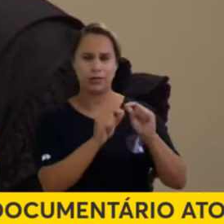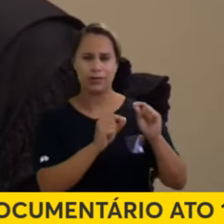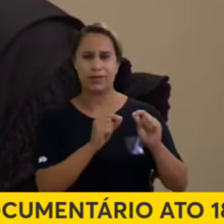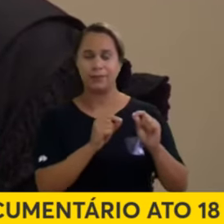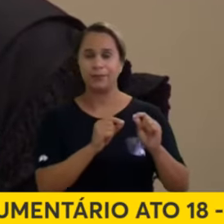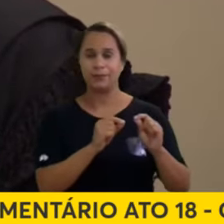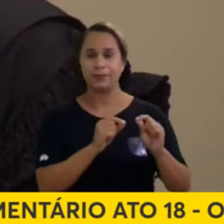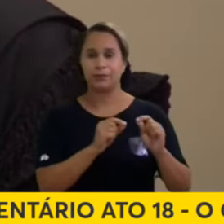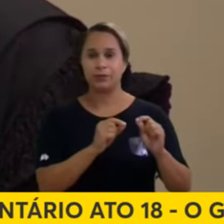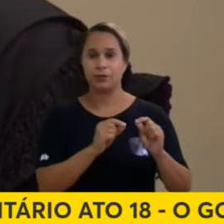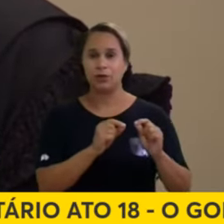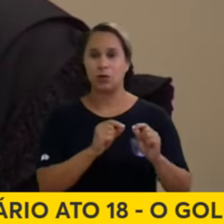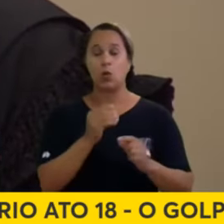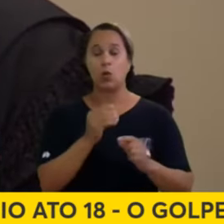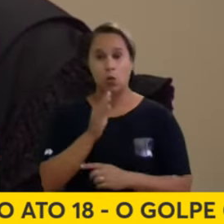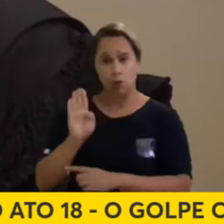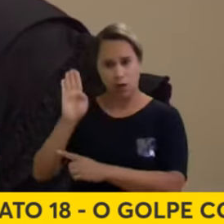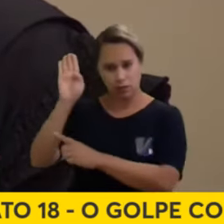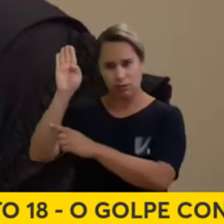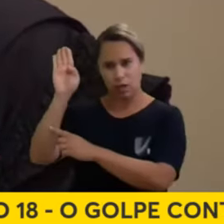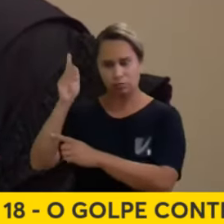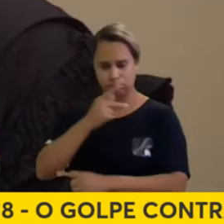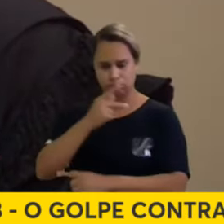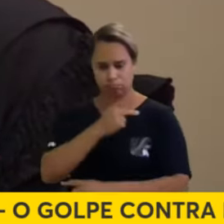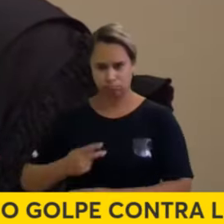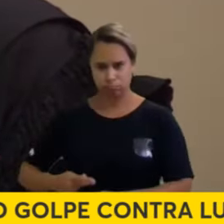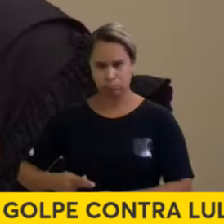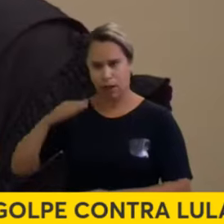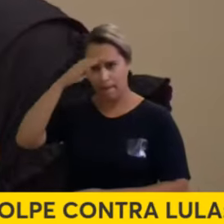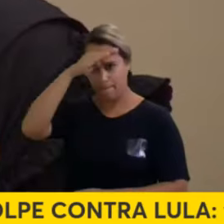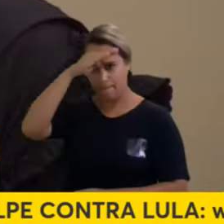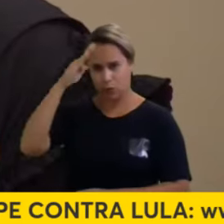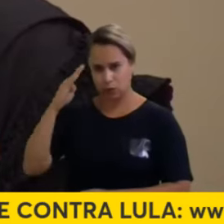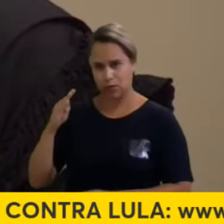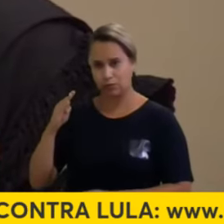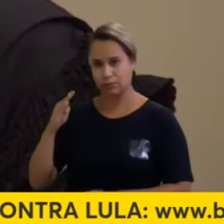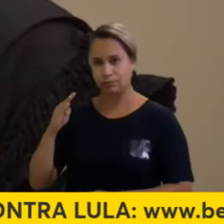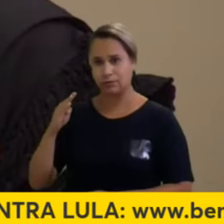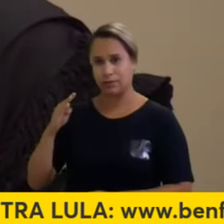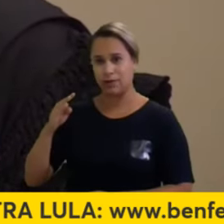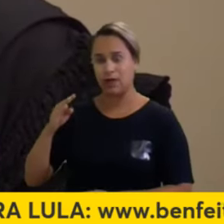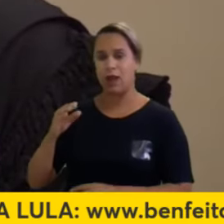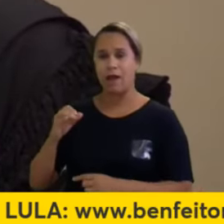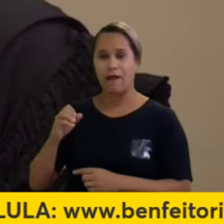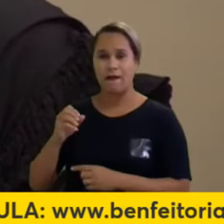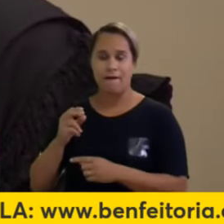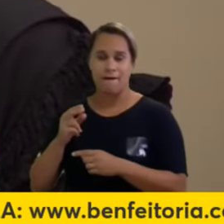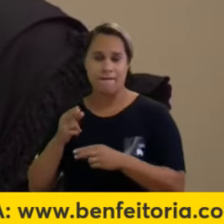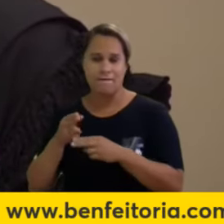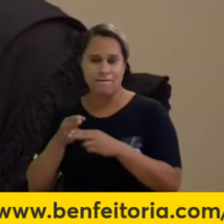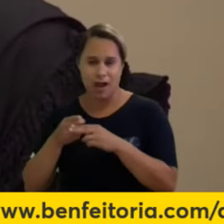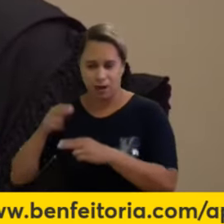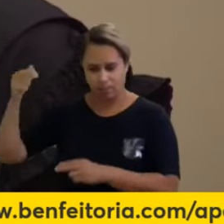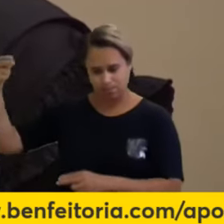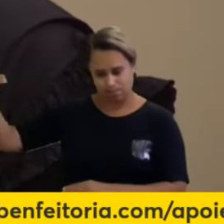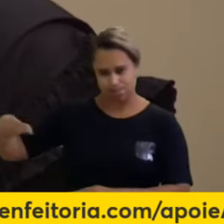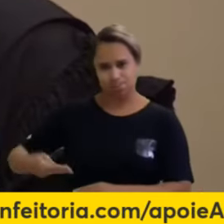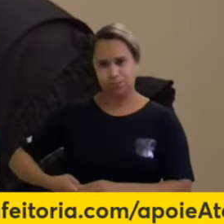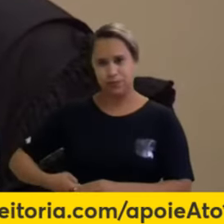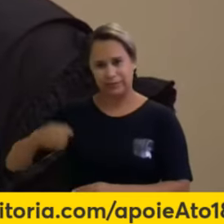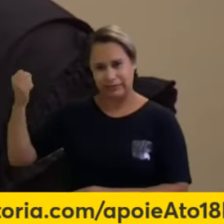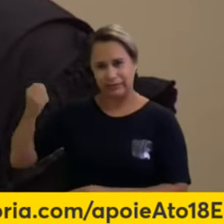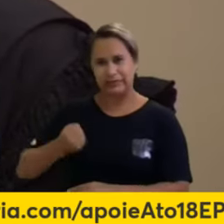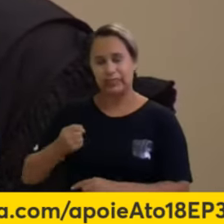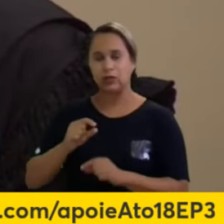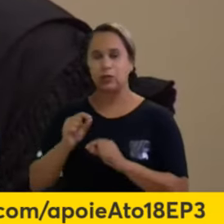foi atingido com uma facada e todos os reflexos políticos dessa situação agressão a candidato é inadmissível cujas